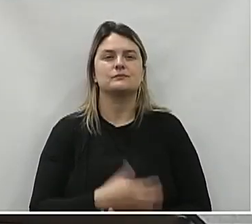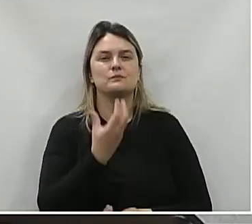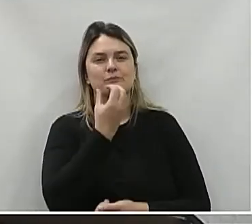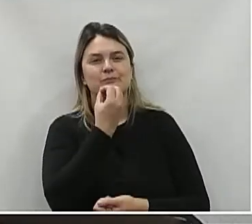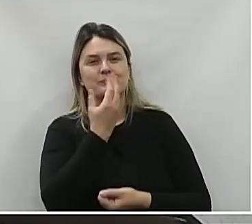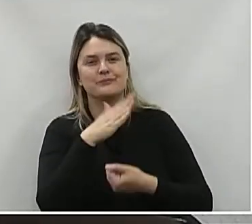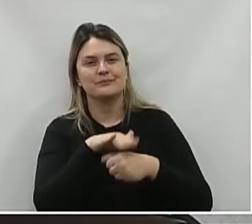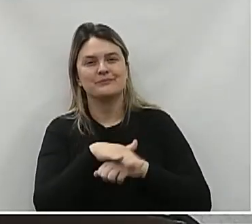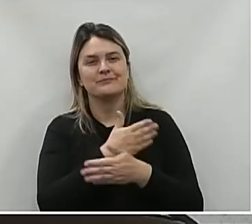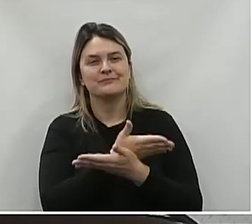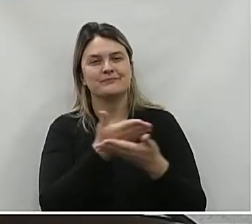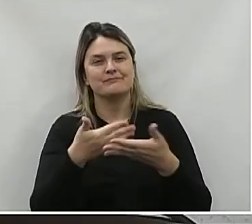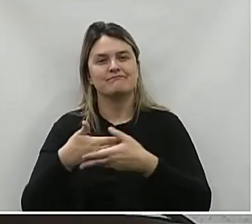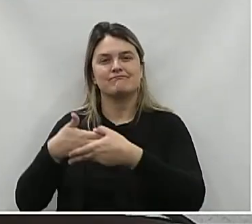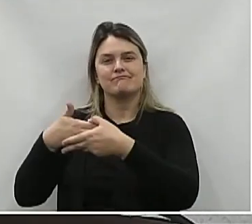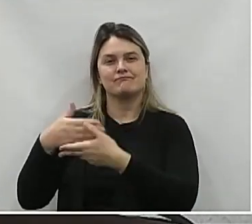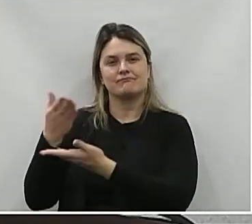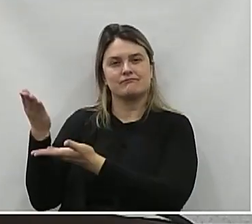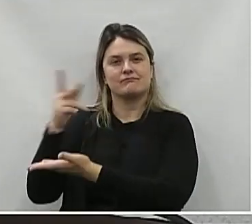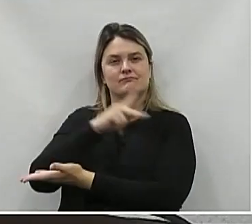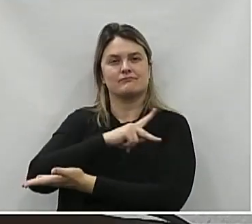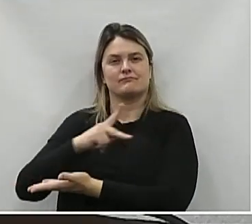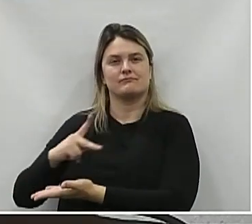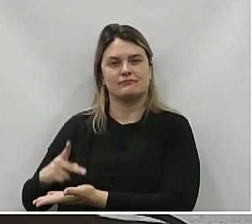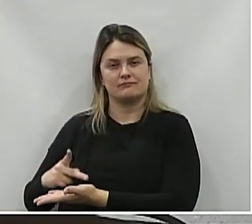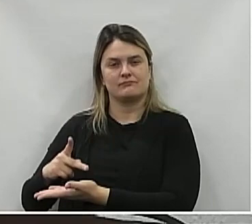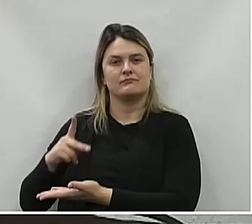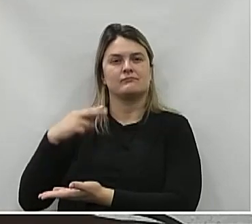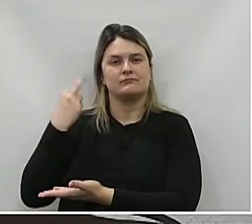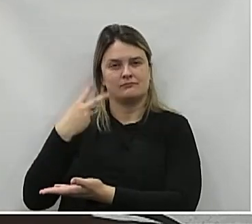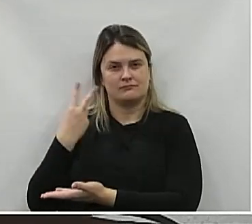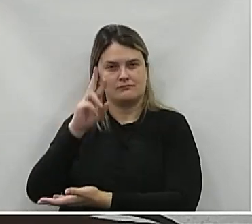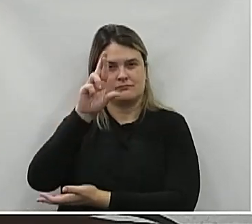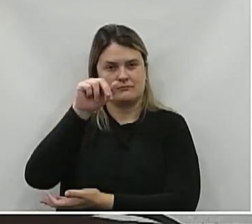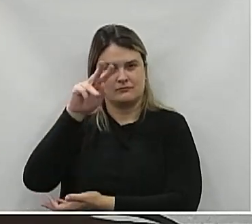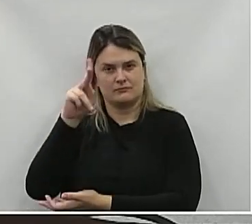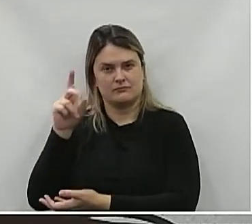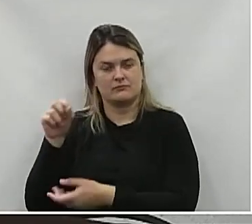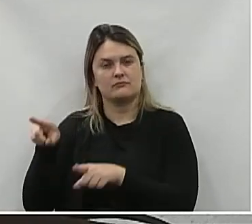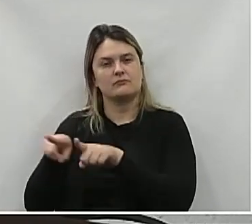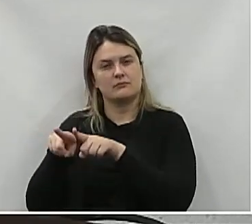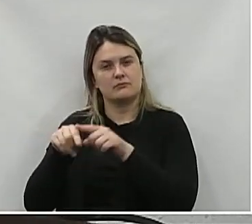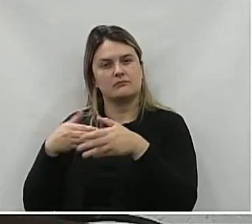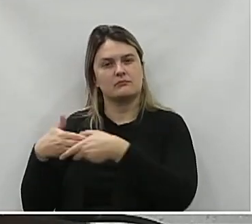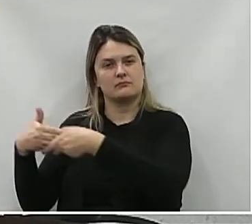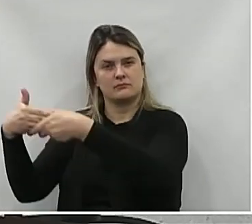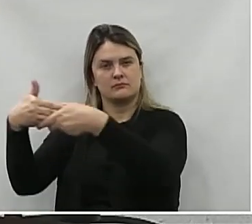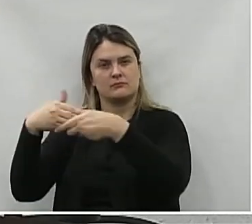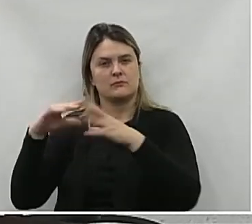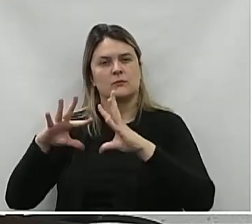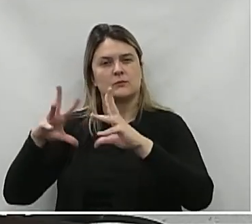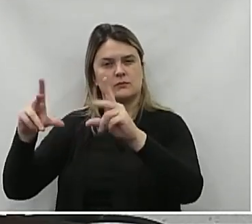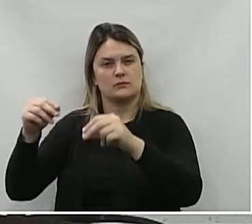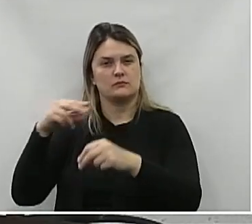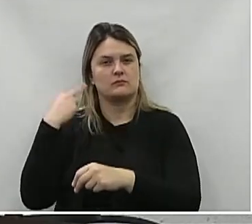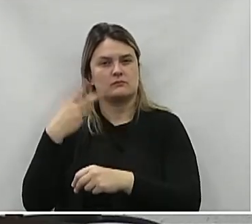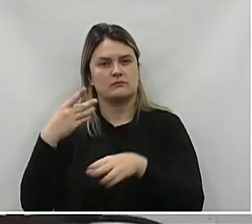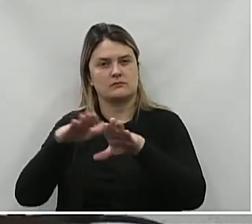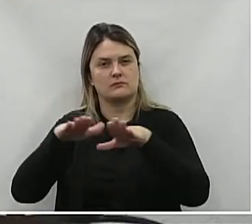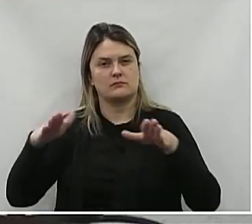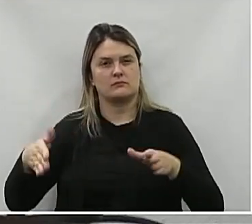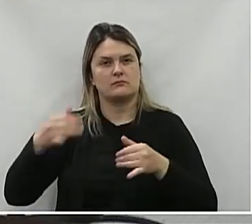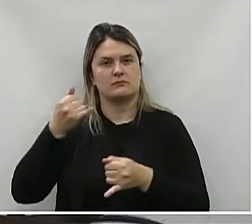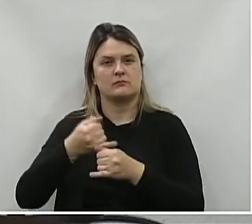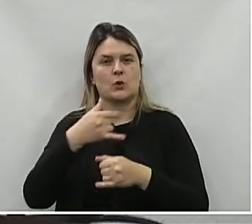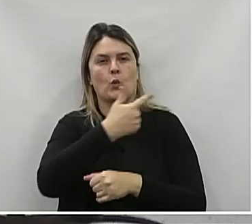Muito boa noite a todos, cumprimentando o presidente Waldecyr Hartko, cumprimento os demais integrantes da mesa diretiva, os demais